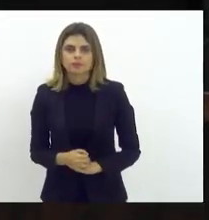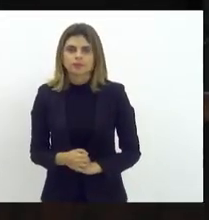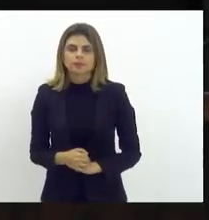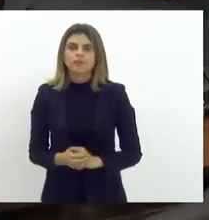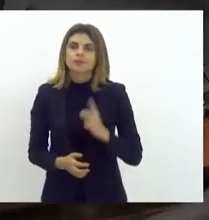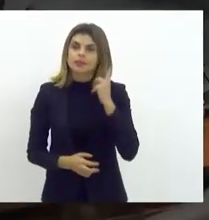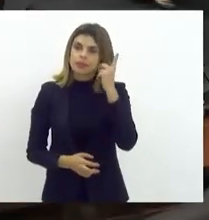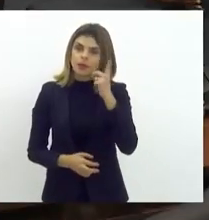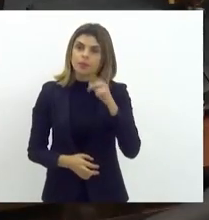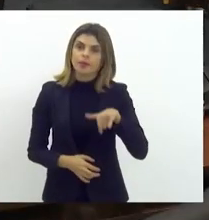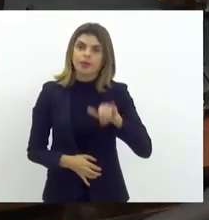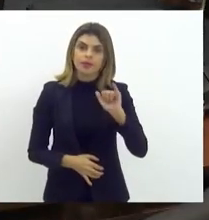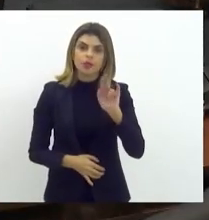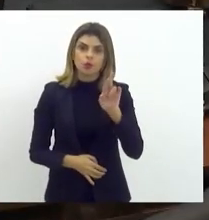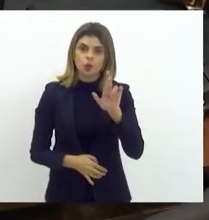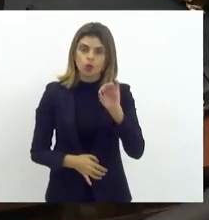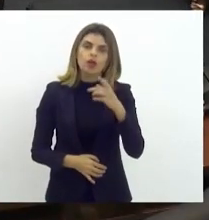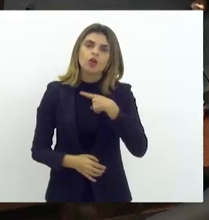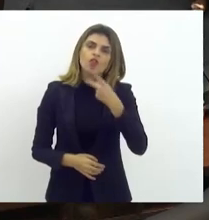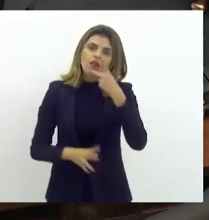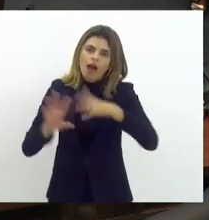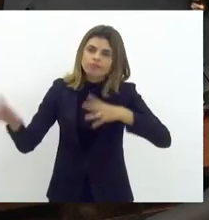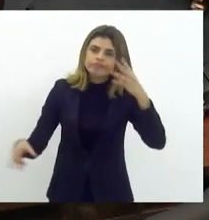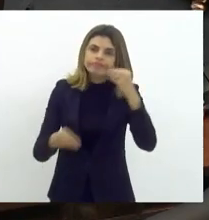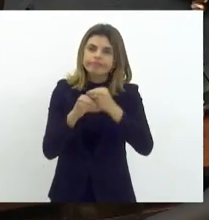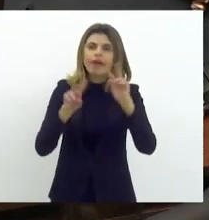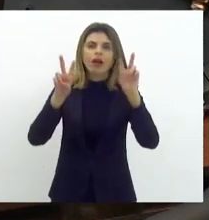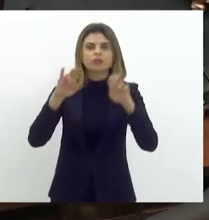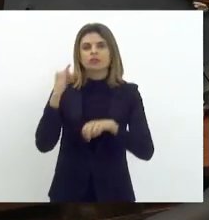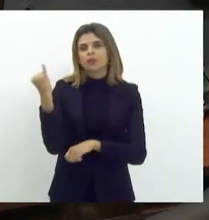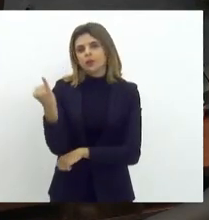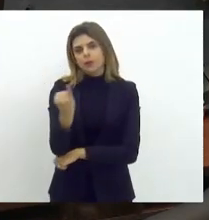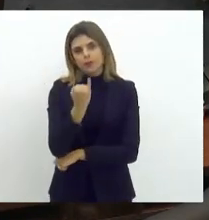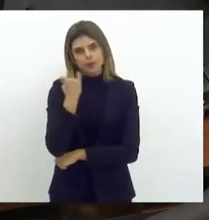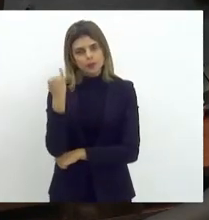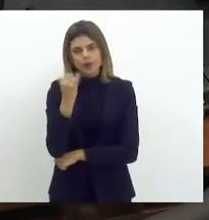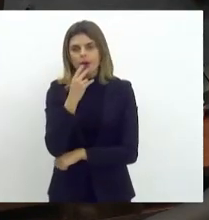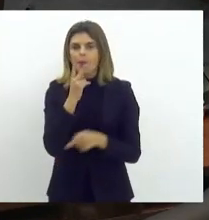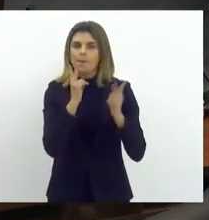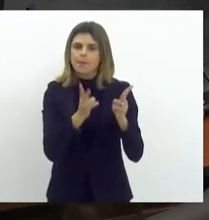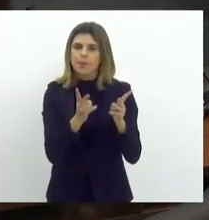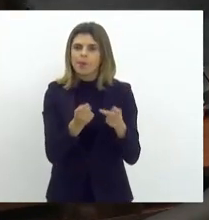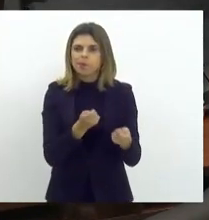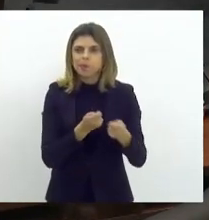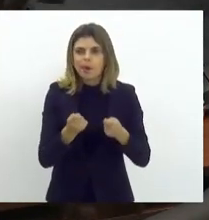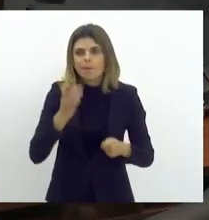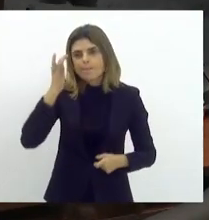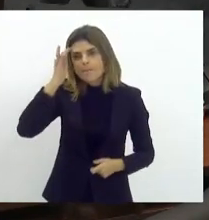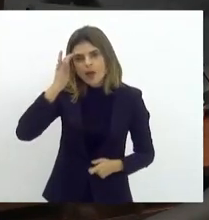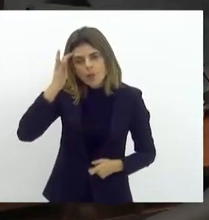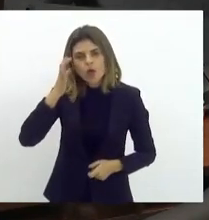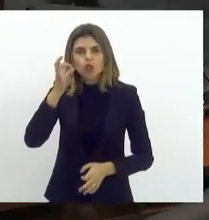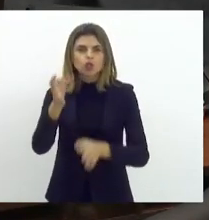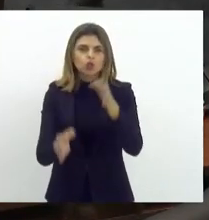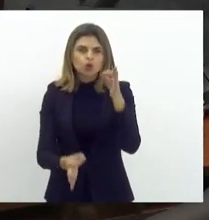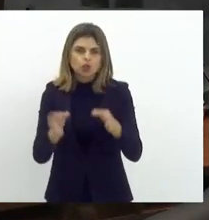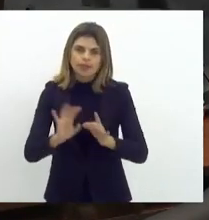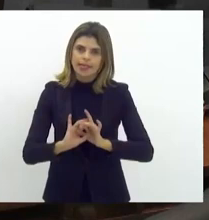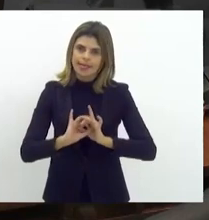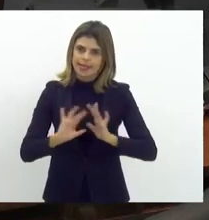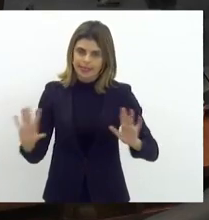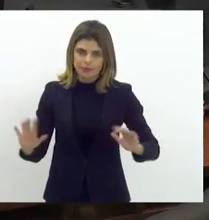Yuri Muito obrigado Presidente eu queria falar de um assunto muito importante para a preservação da memória justiça e verdade